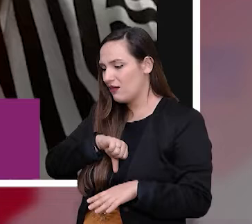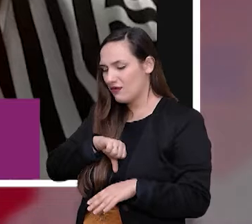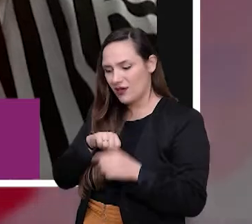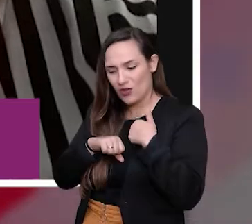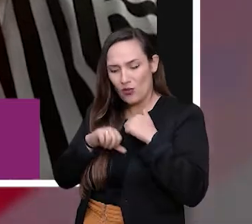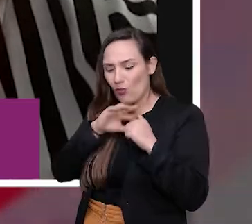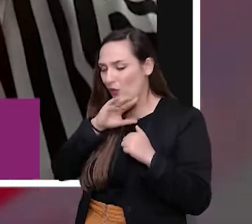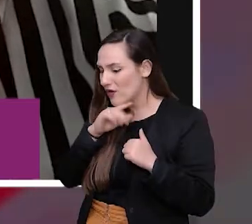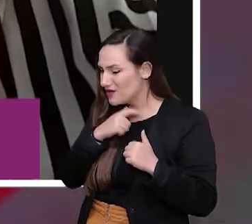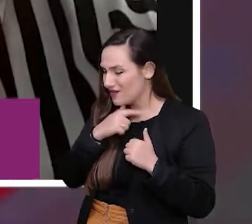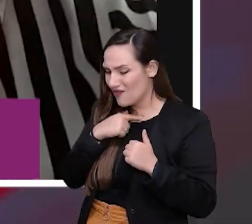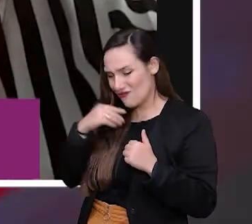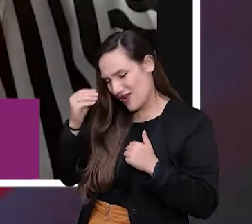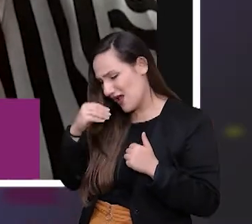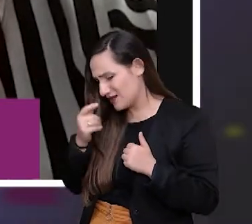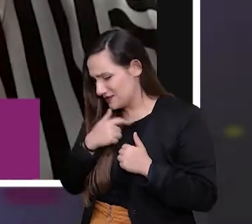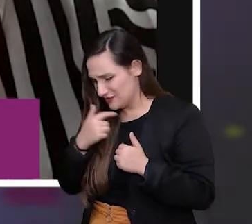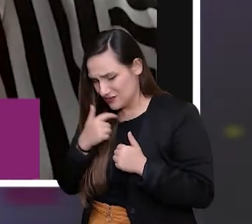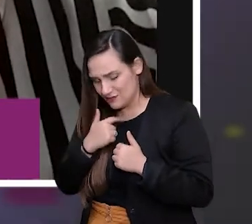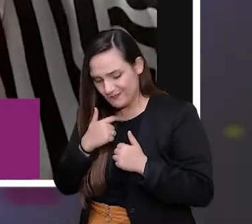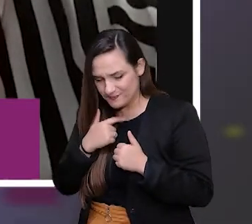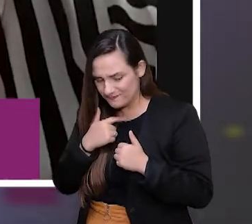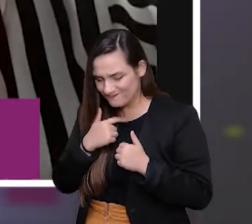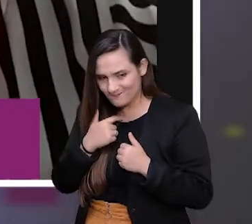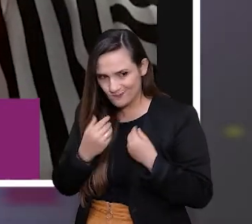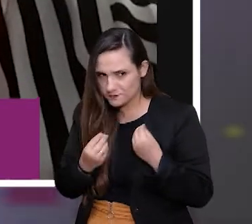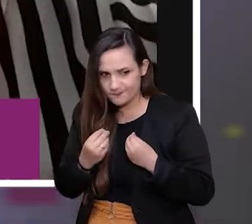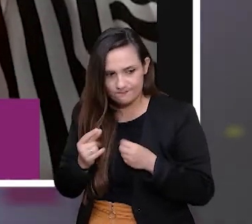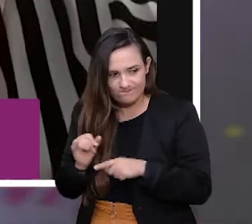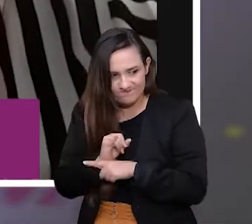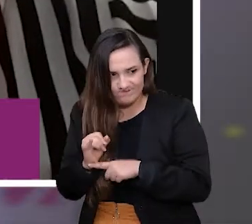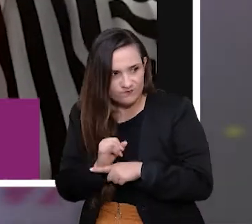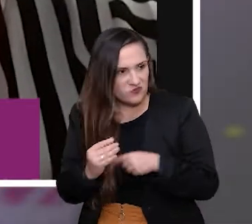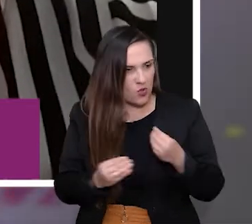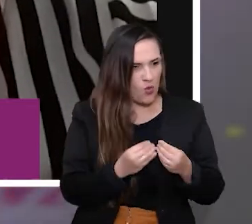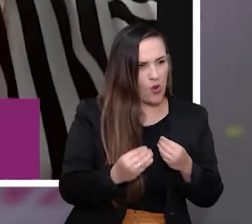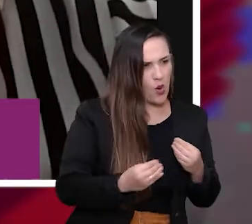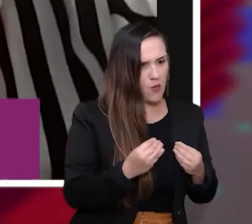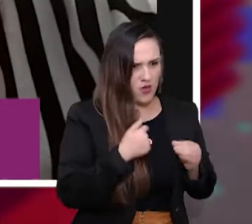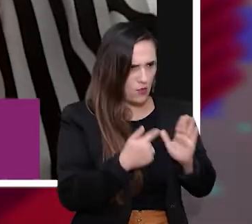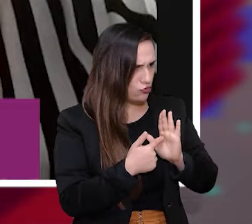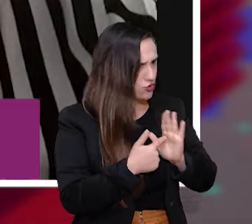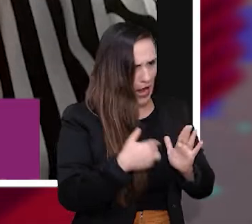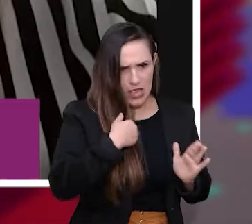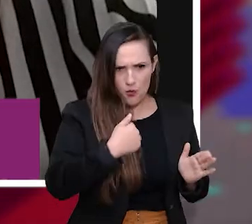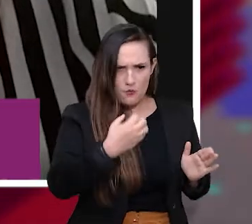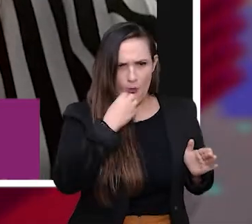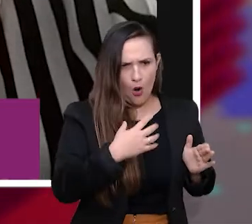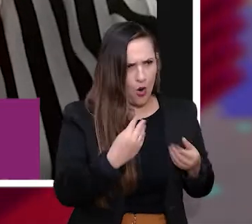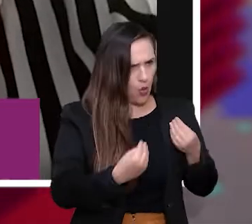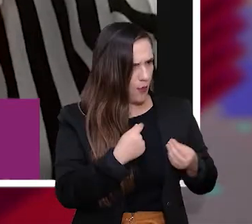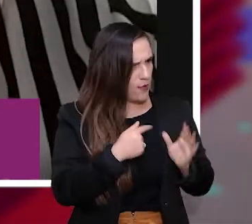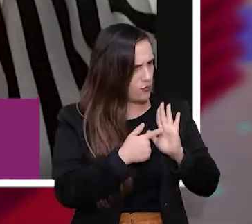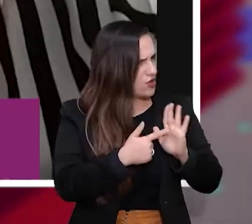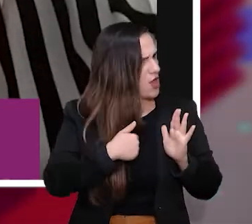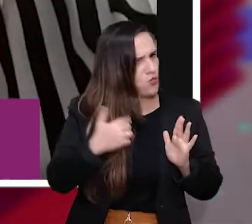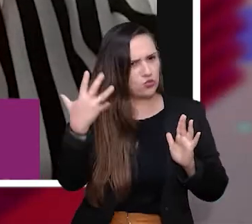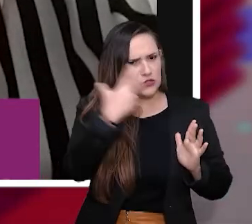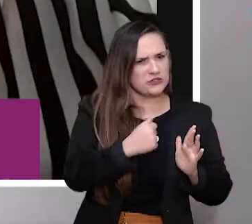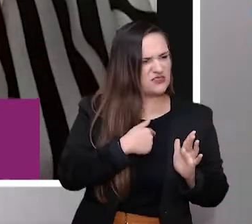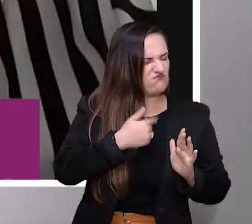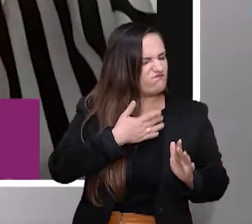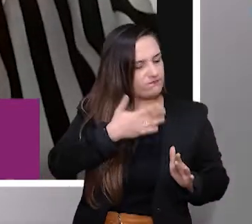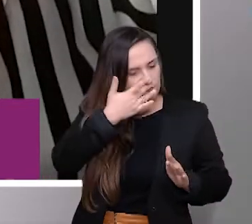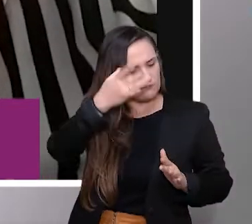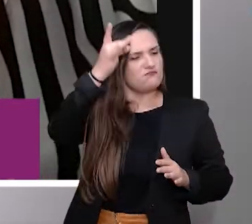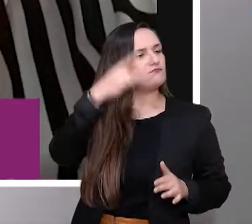vai desenvolvendo um sentimento paralelo, compensatório de superioridade. E aí, esse sentimento de